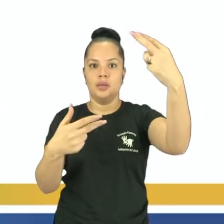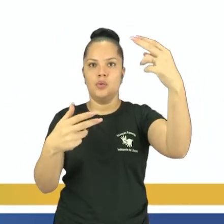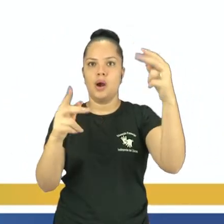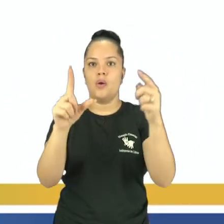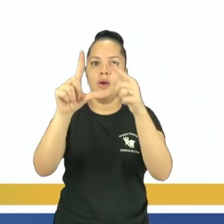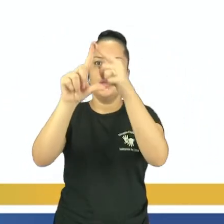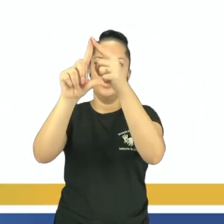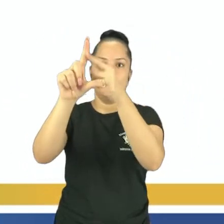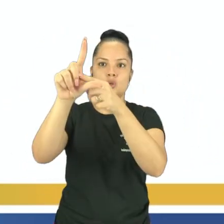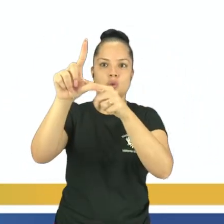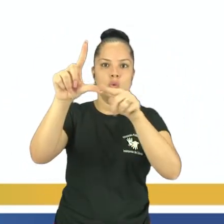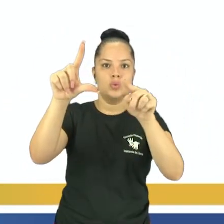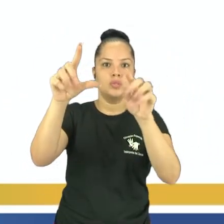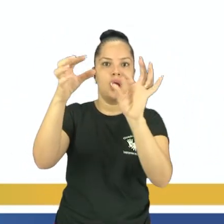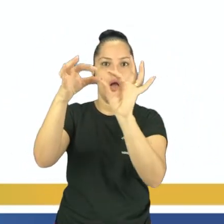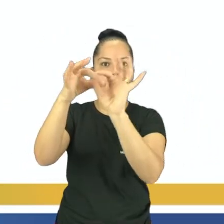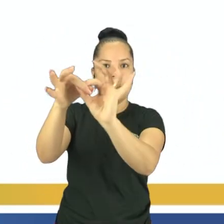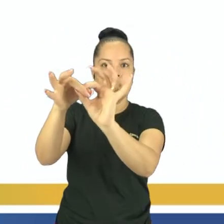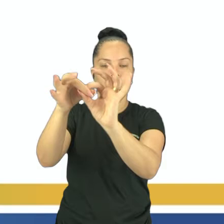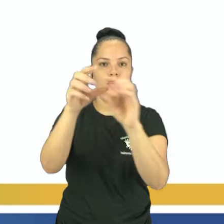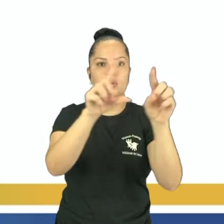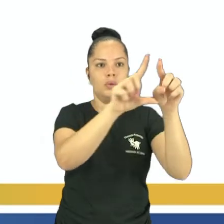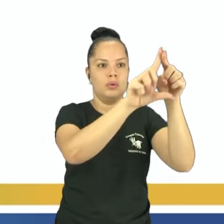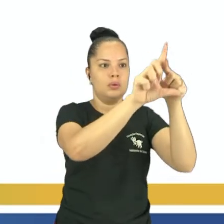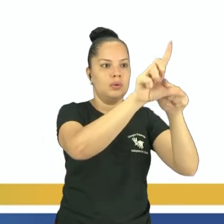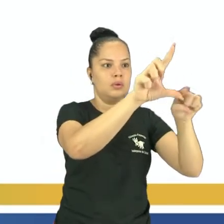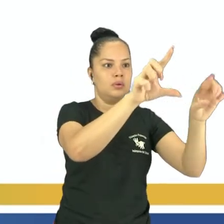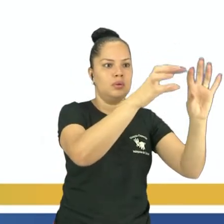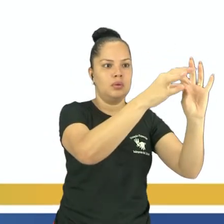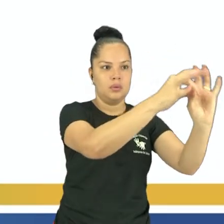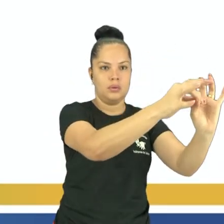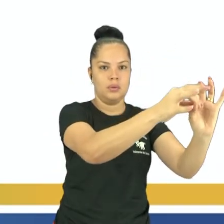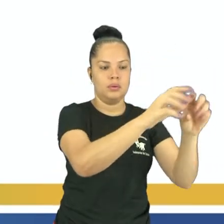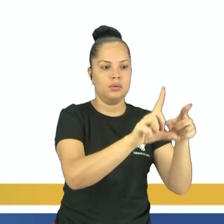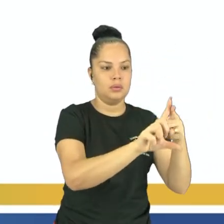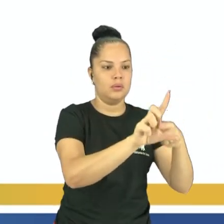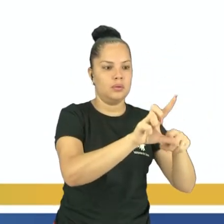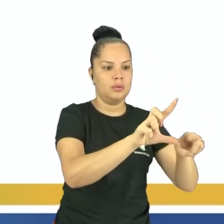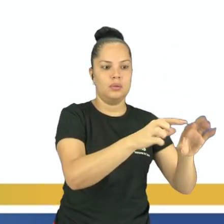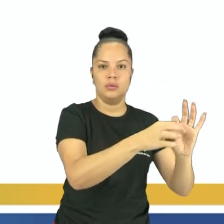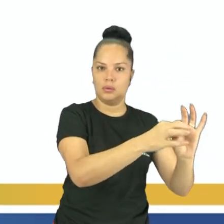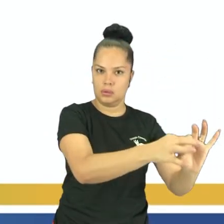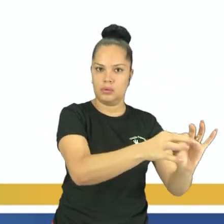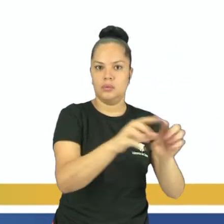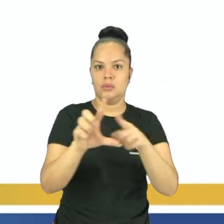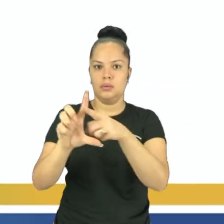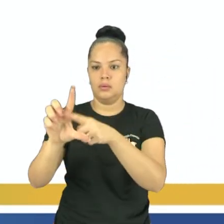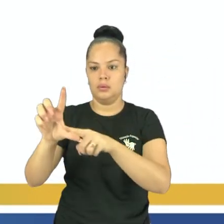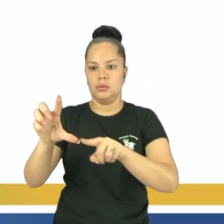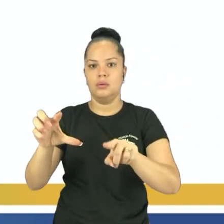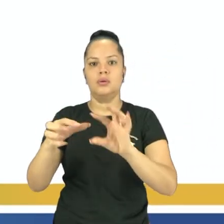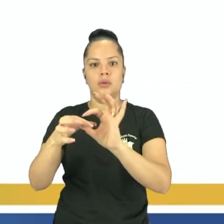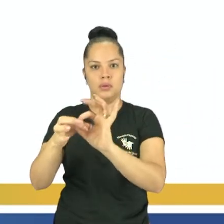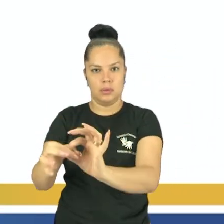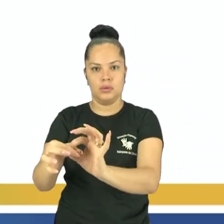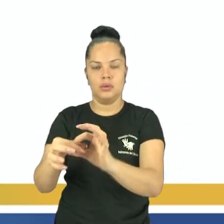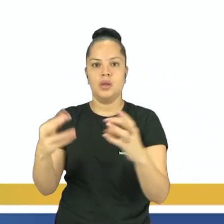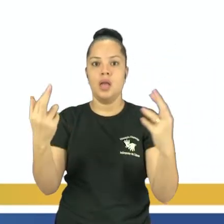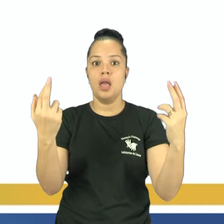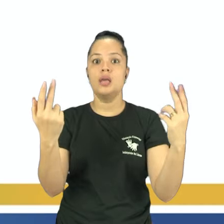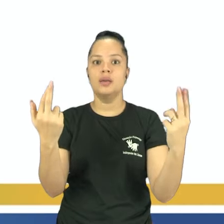equiângulos aí, né, com essa igualdade aí de medidas nos ângulos. Observe aí o losango, né, que nós estamos